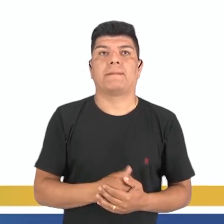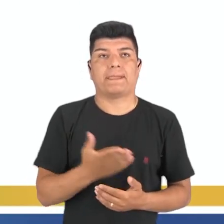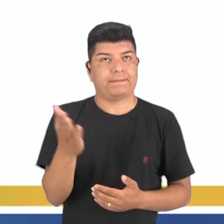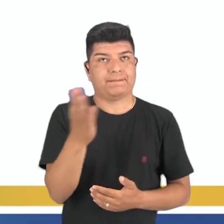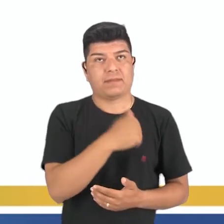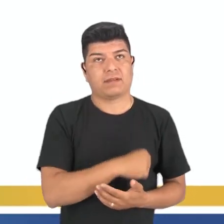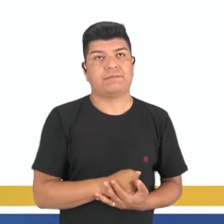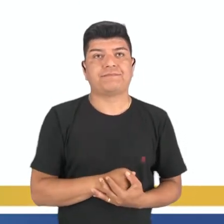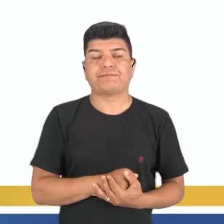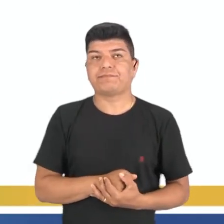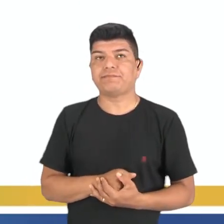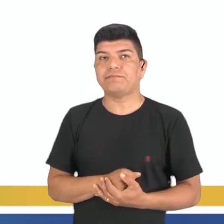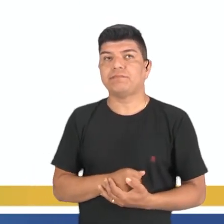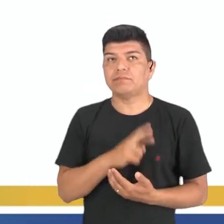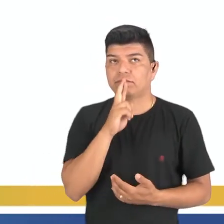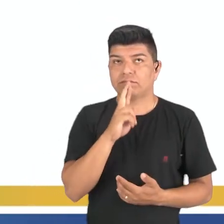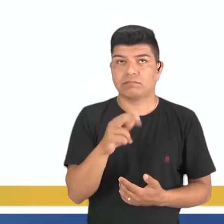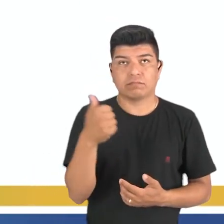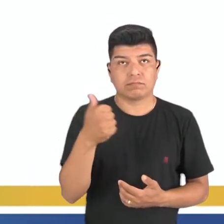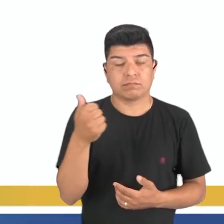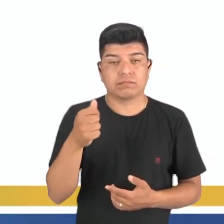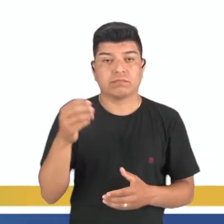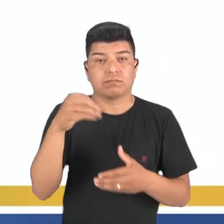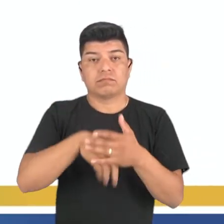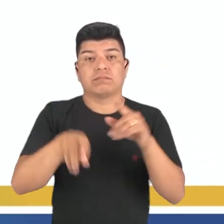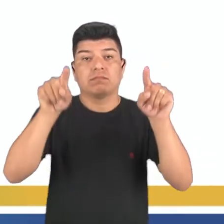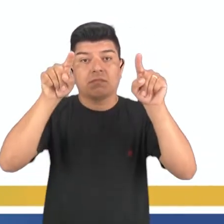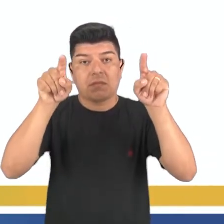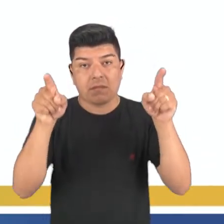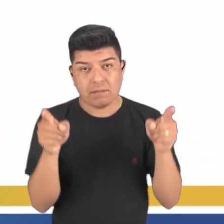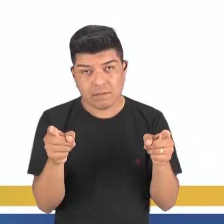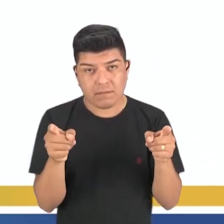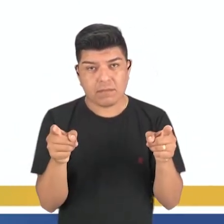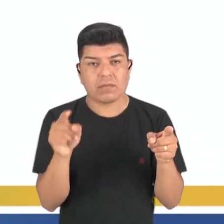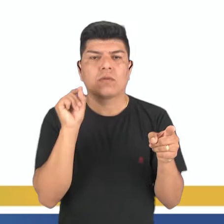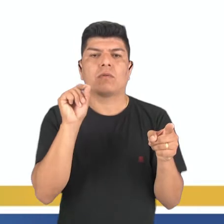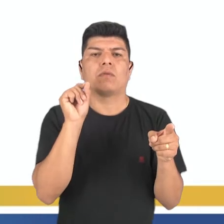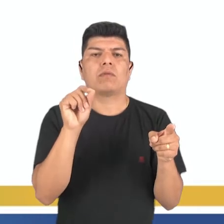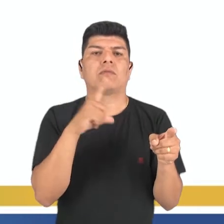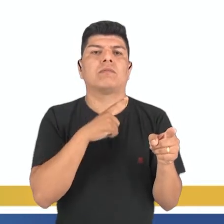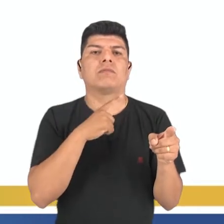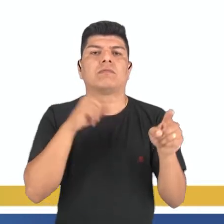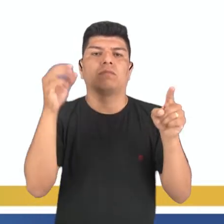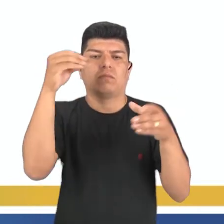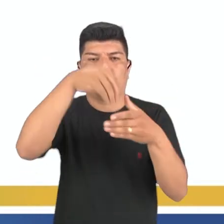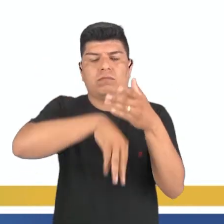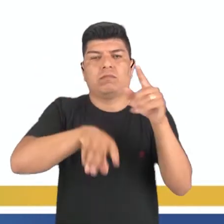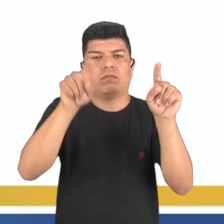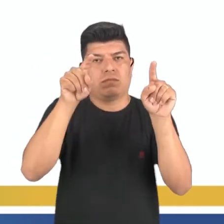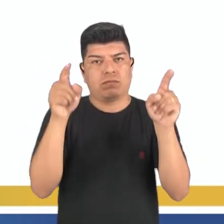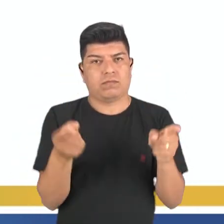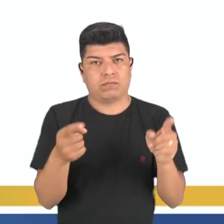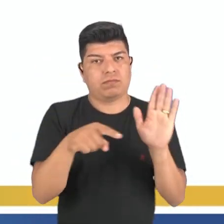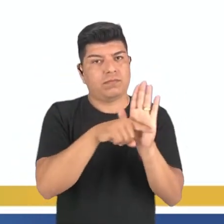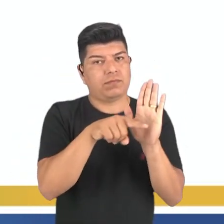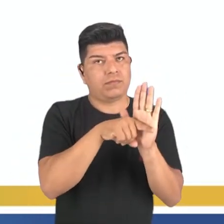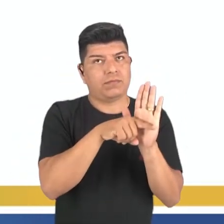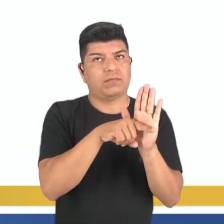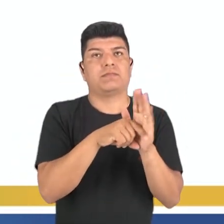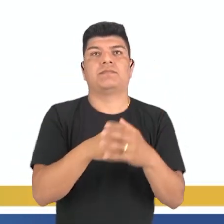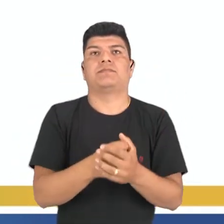lá. Resolvemos primeiro o que está dentro do parênteses. O que está dentro do parênteses é a